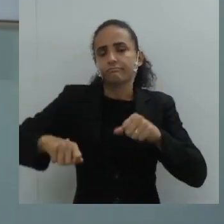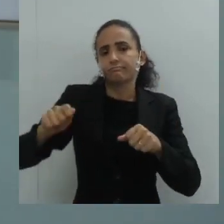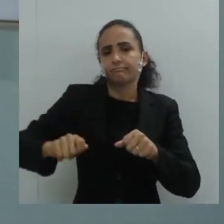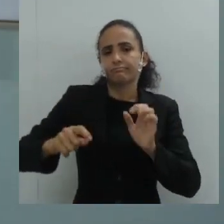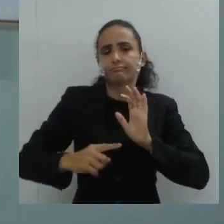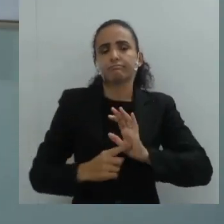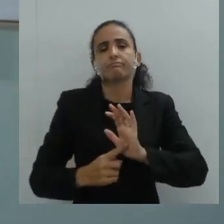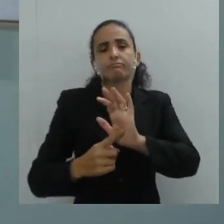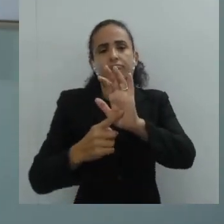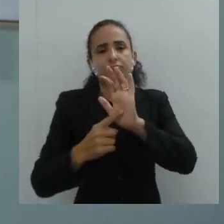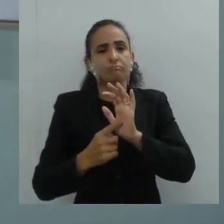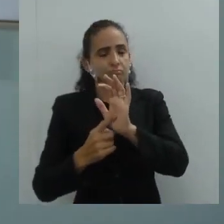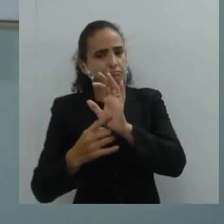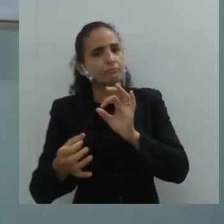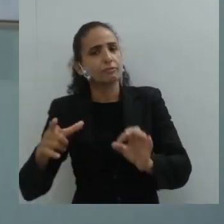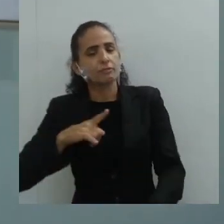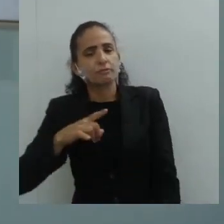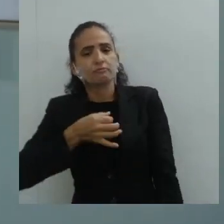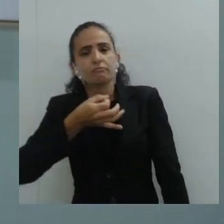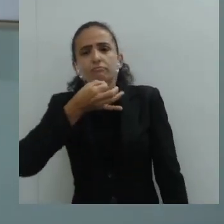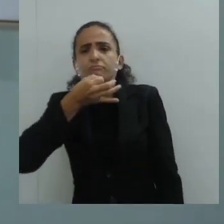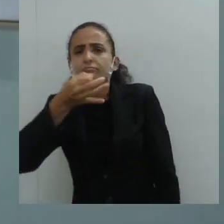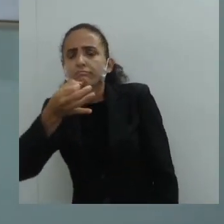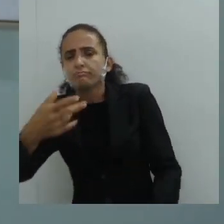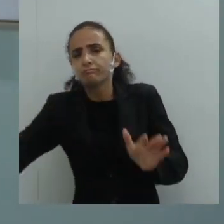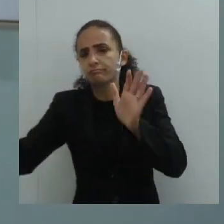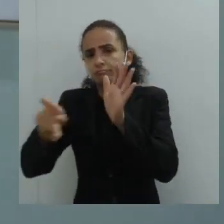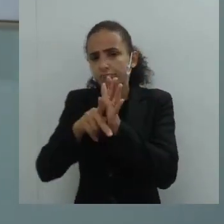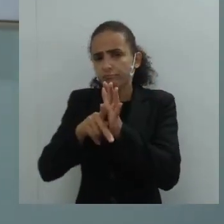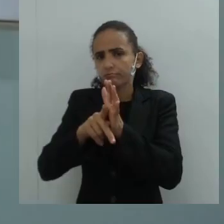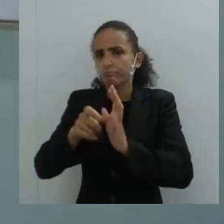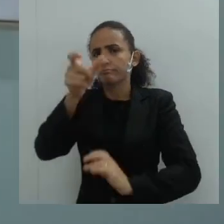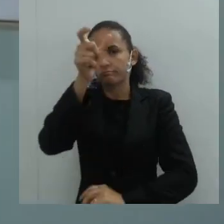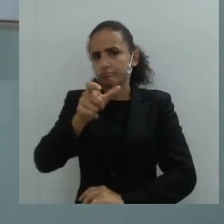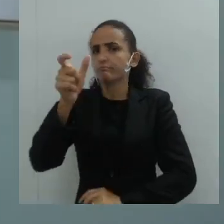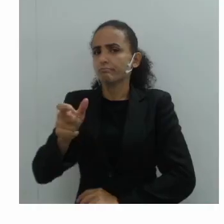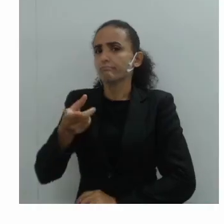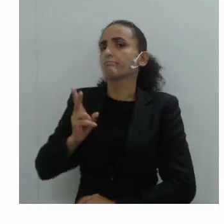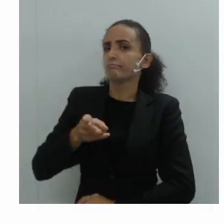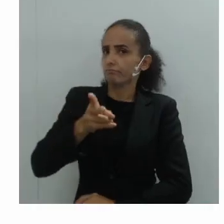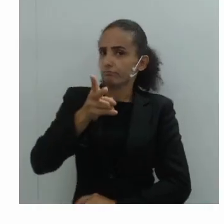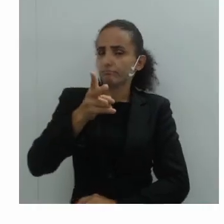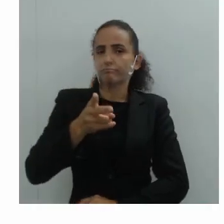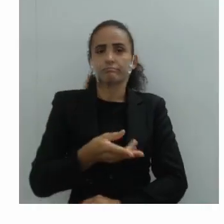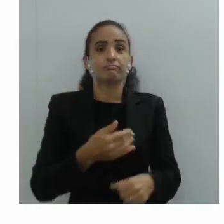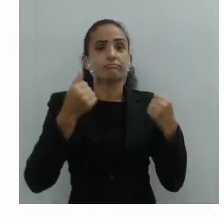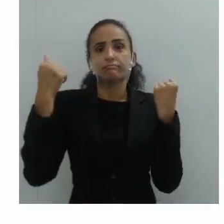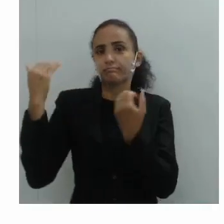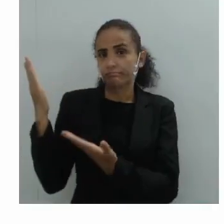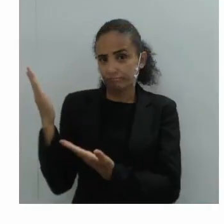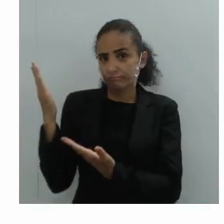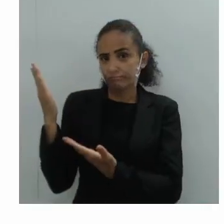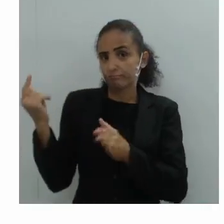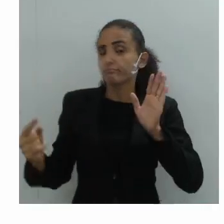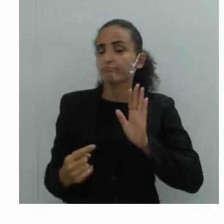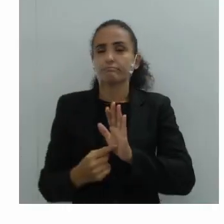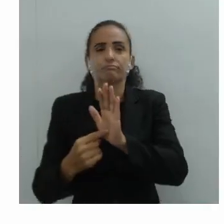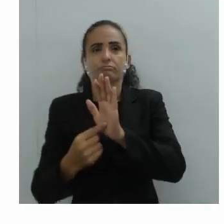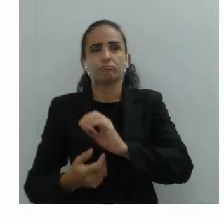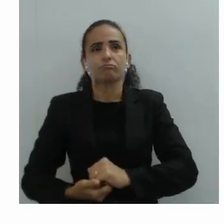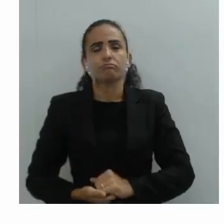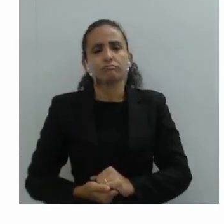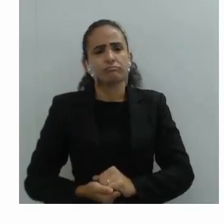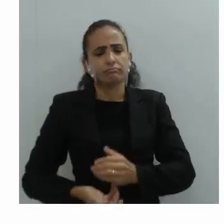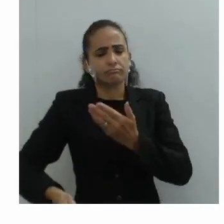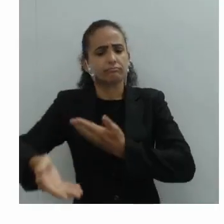de mostrar, de opinar, liberdade de expressão. Vamos adiante. Na tela, trago a seguinte questão.